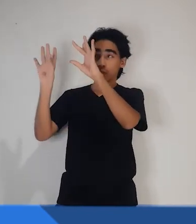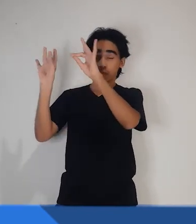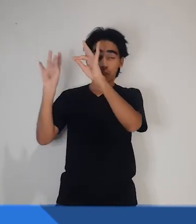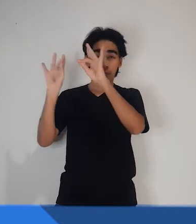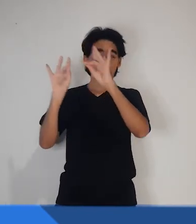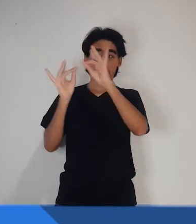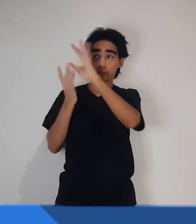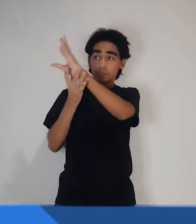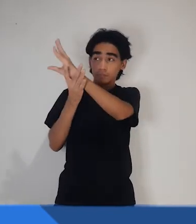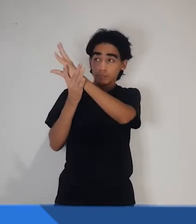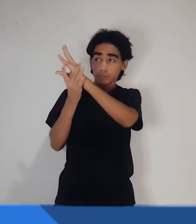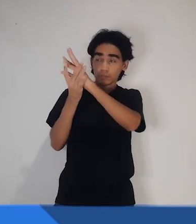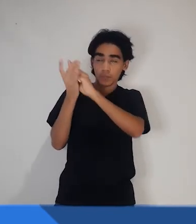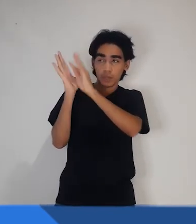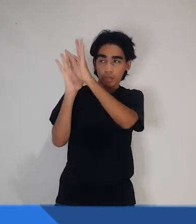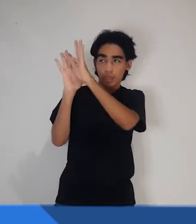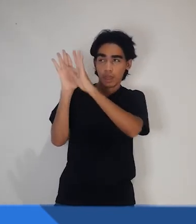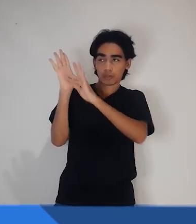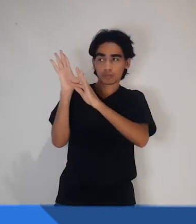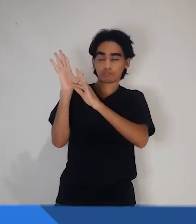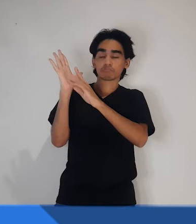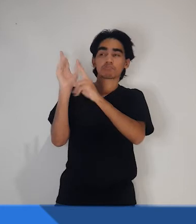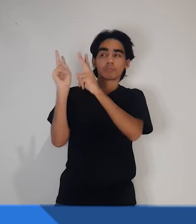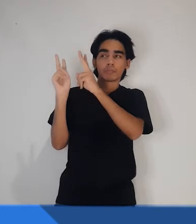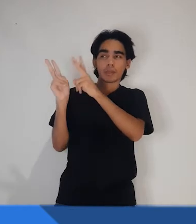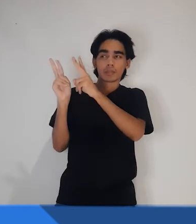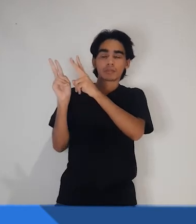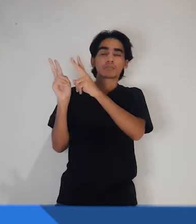Copio esse texto aqui